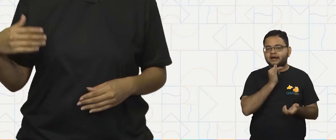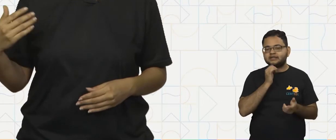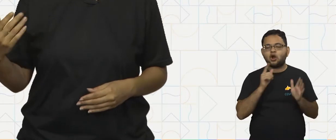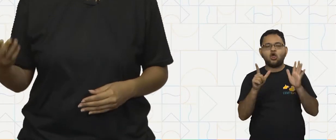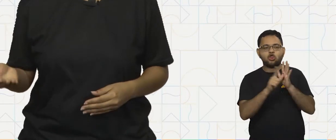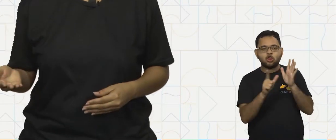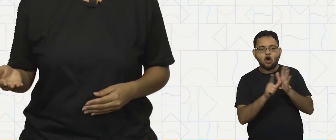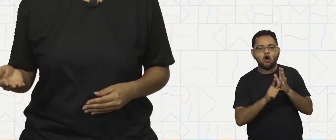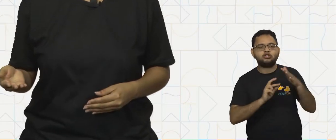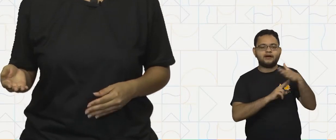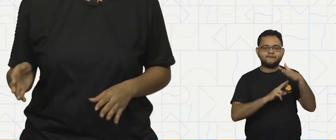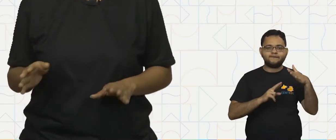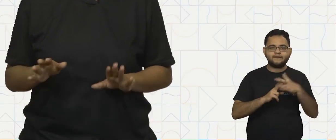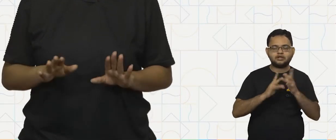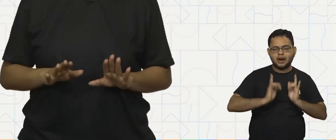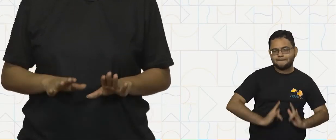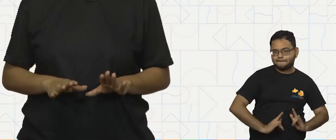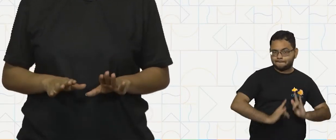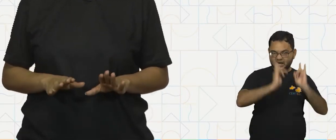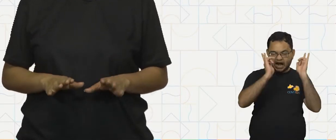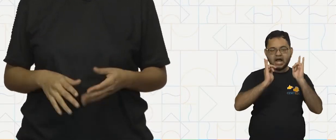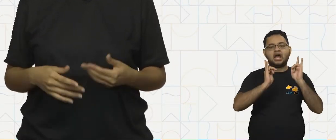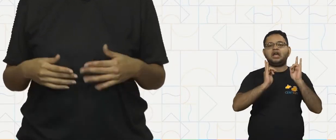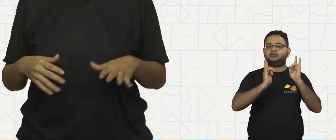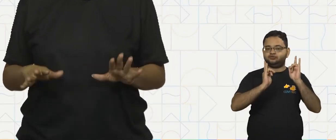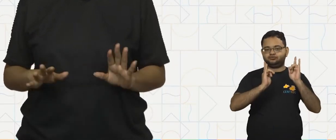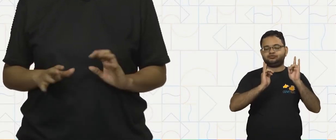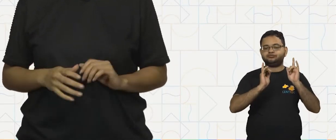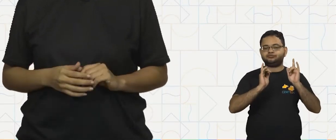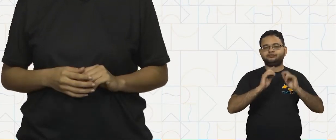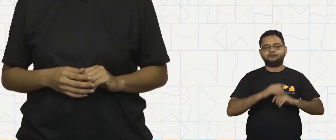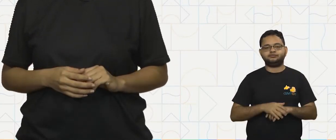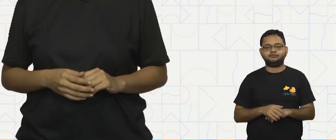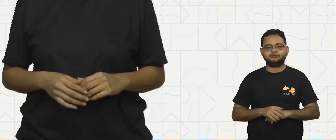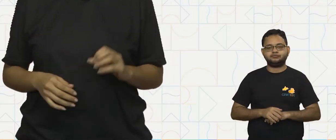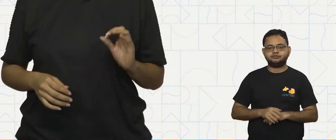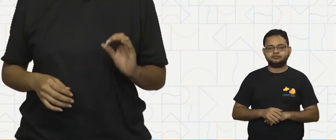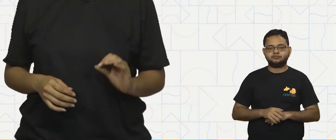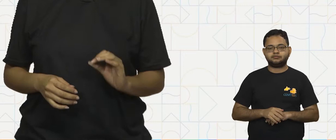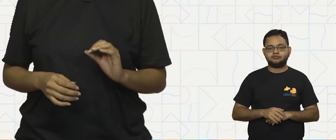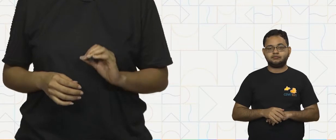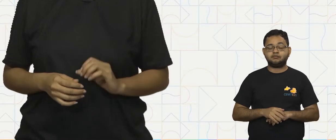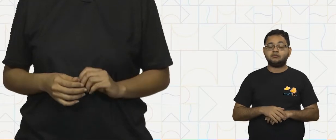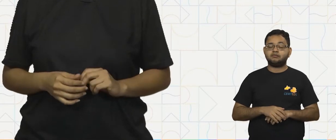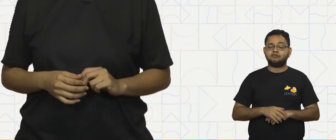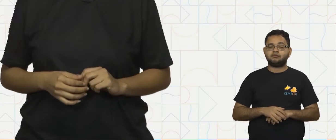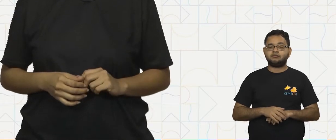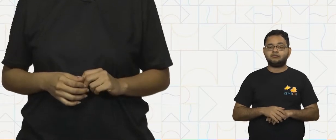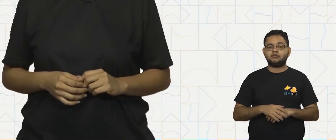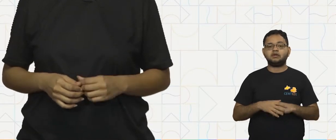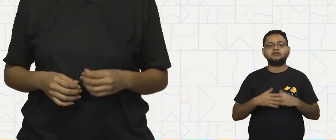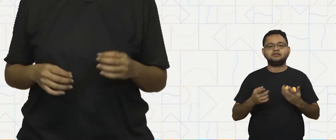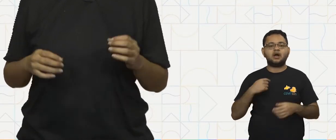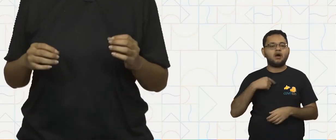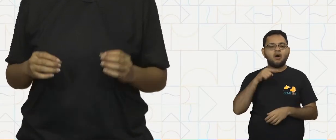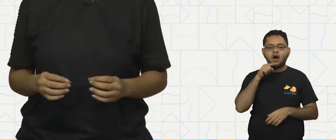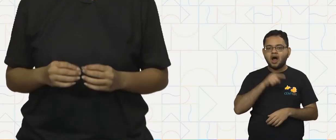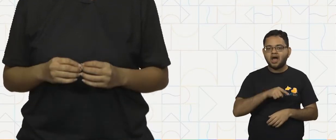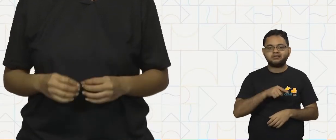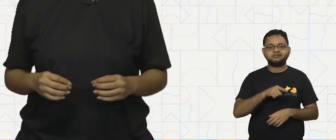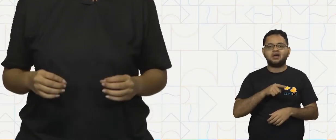feiras, paradas de ônibus, prédios públicos, entre outros. Esses elementos da paisagem